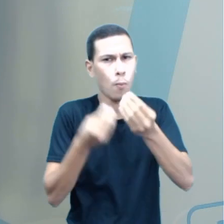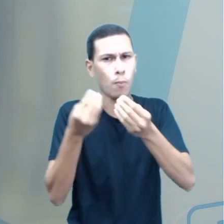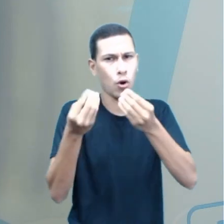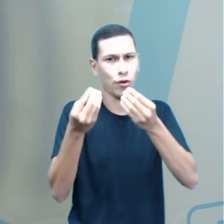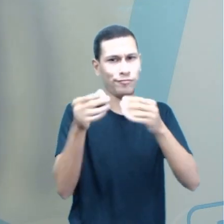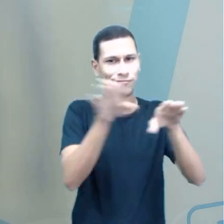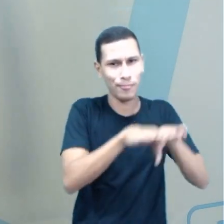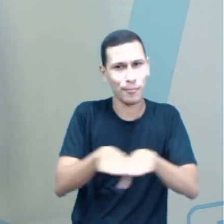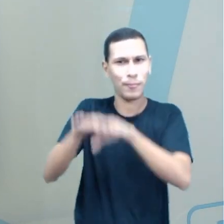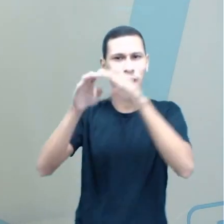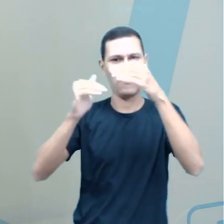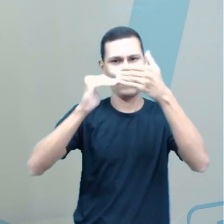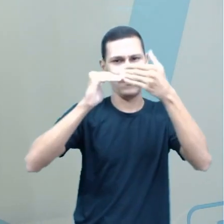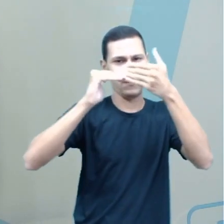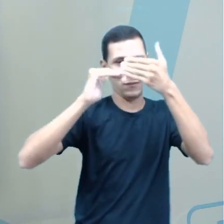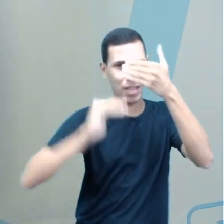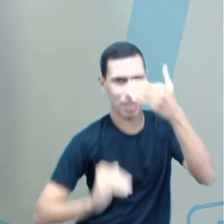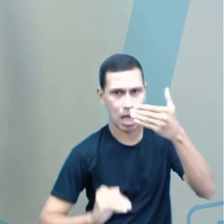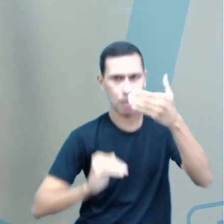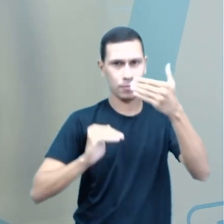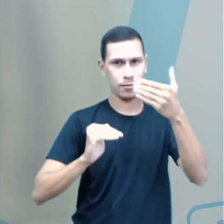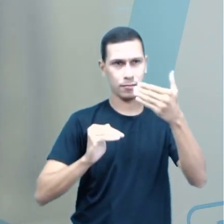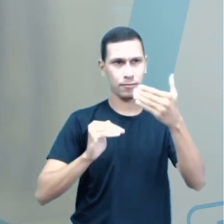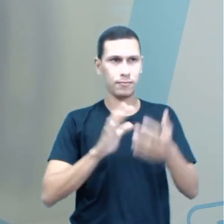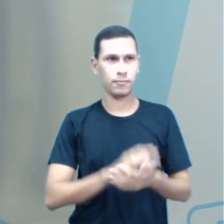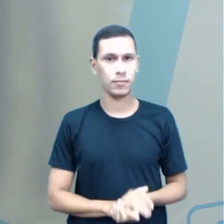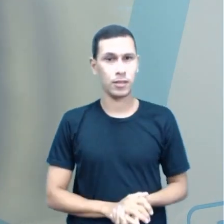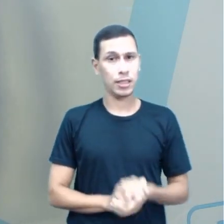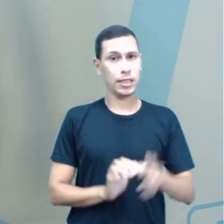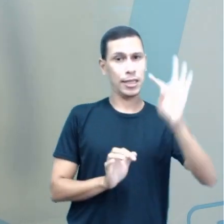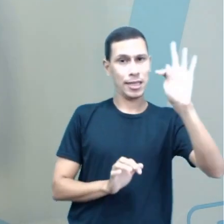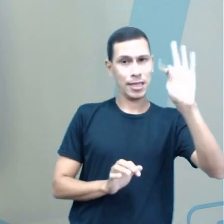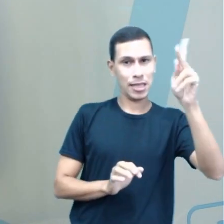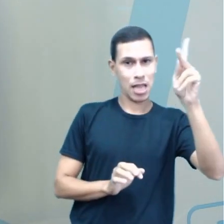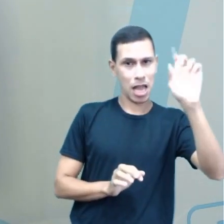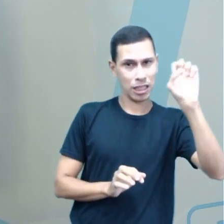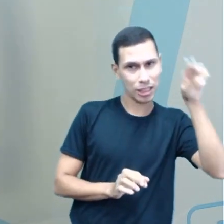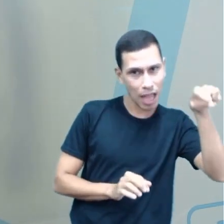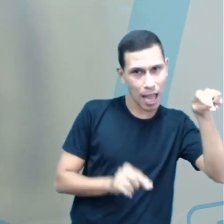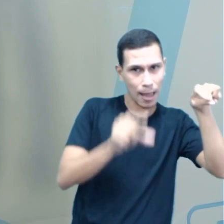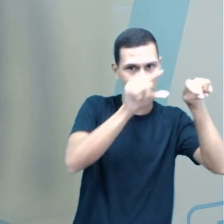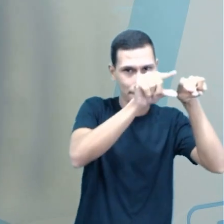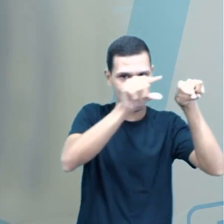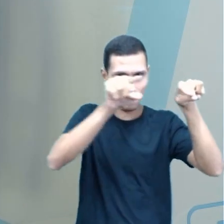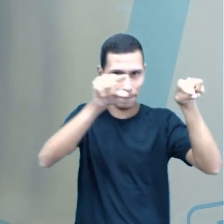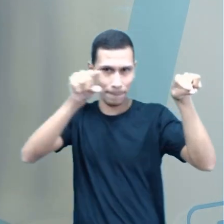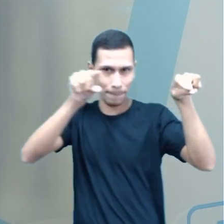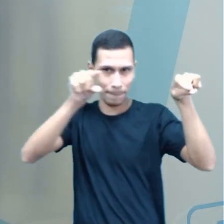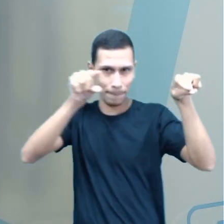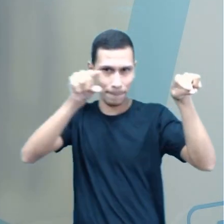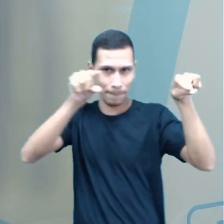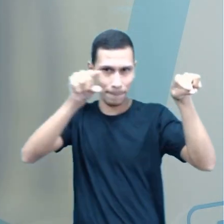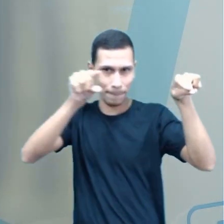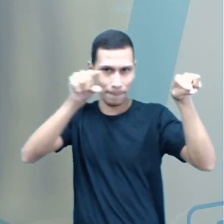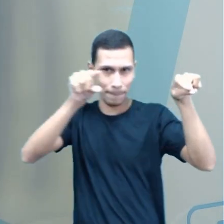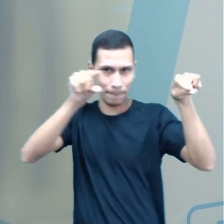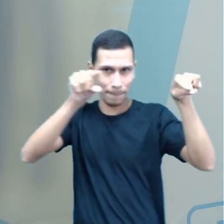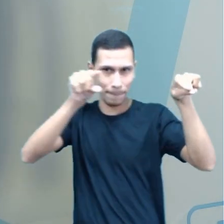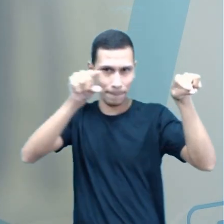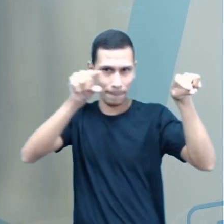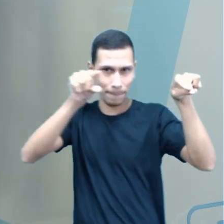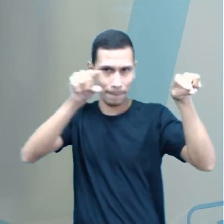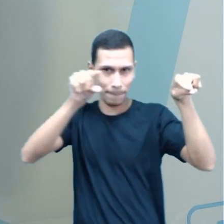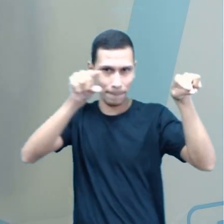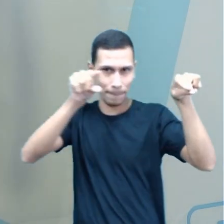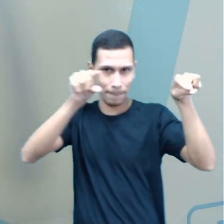inferioridade? Less antes do delicious, than depois. Menos delicioso que. E ali embaixo